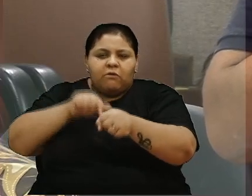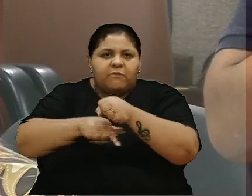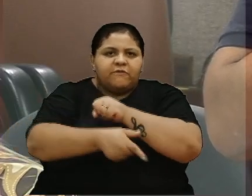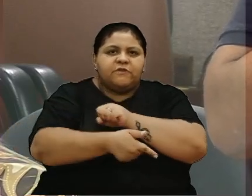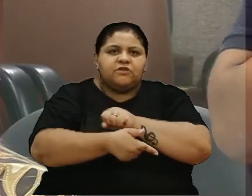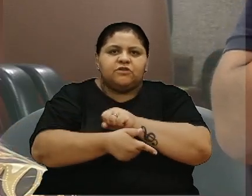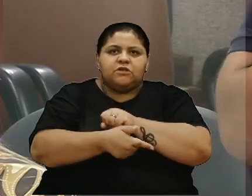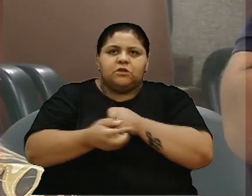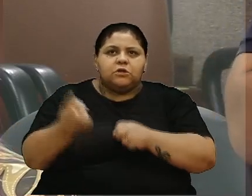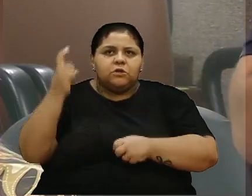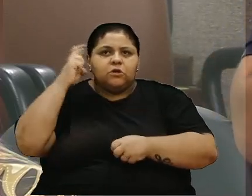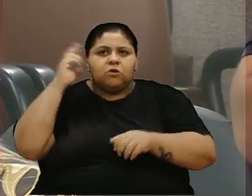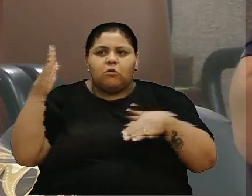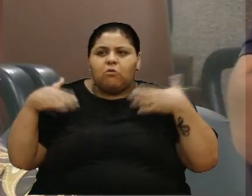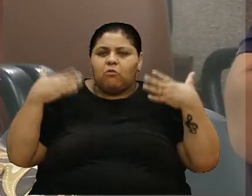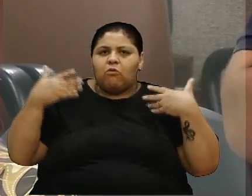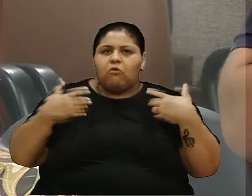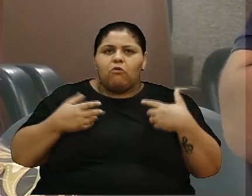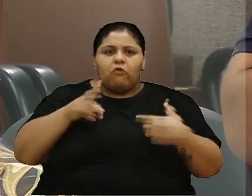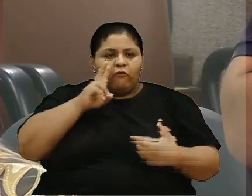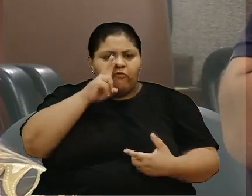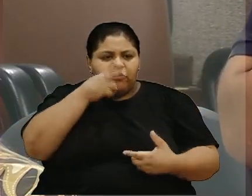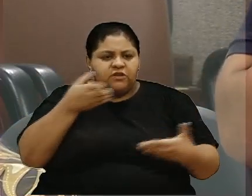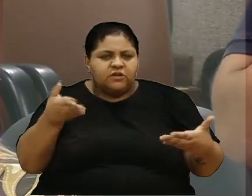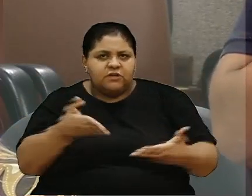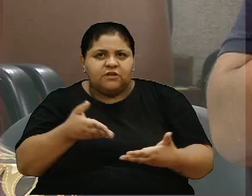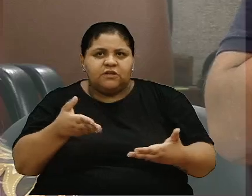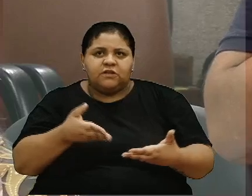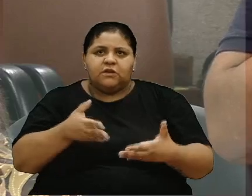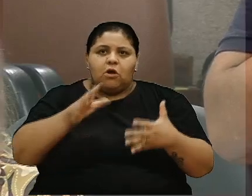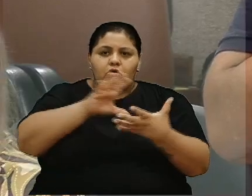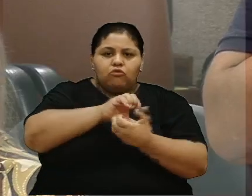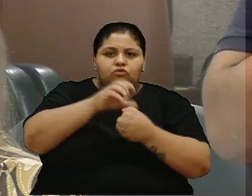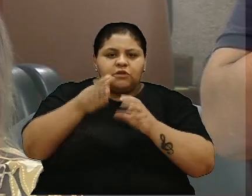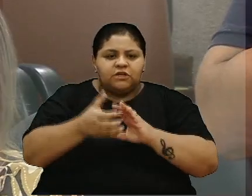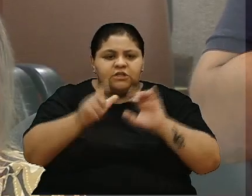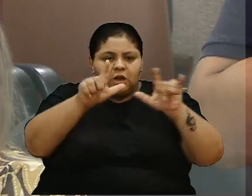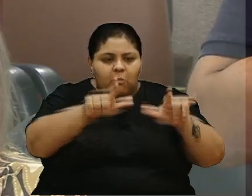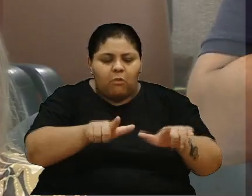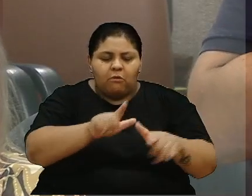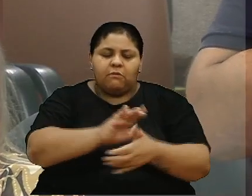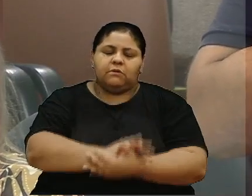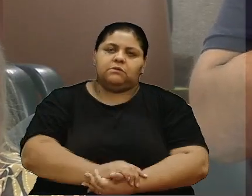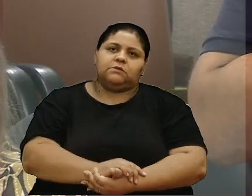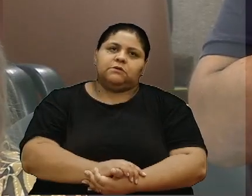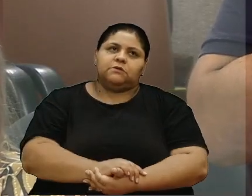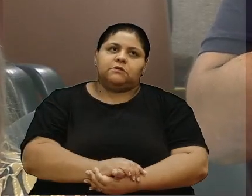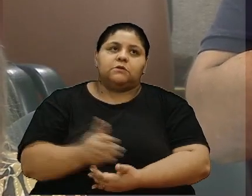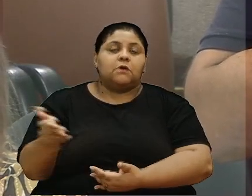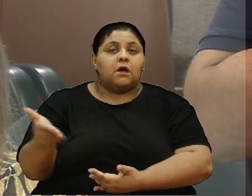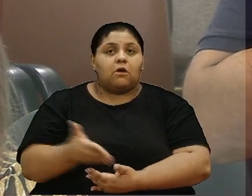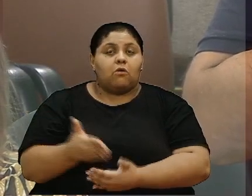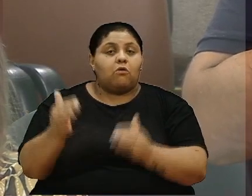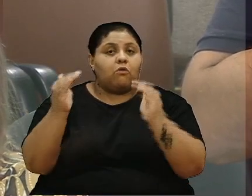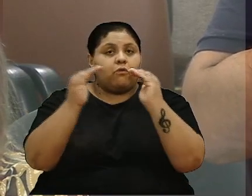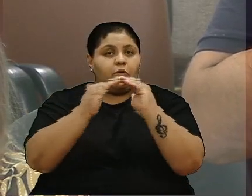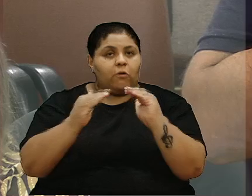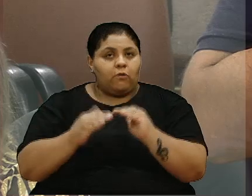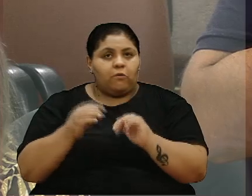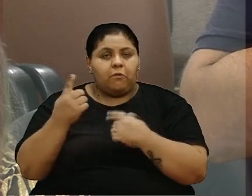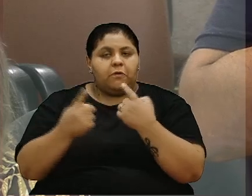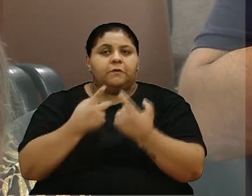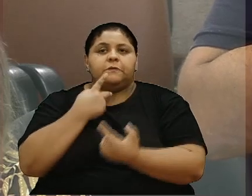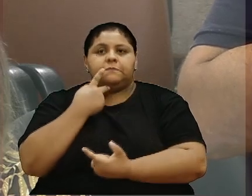cultura. Potencializar o que a gente tem, os artistas locais. Agora, concordo com algumas